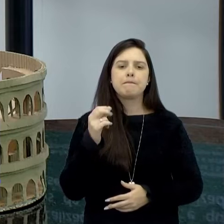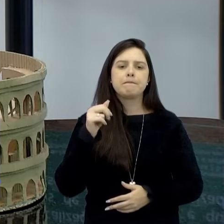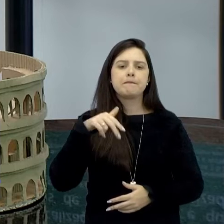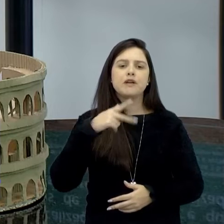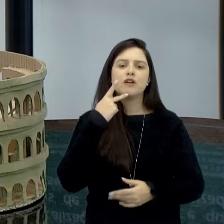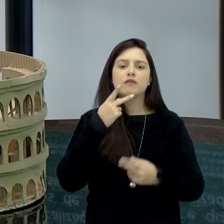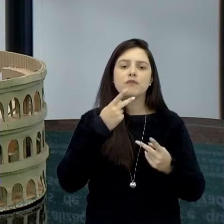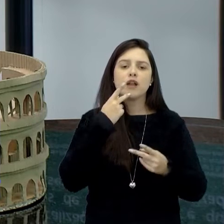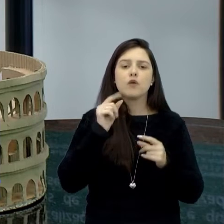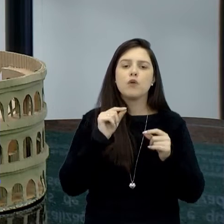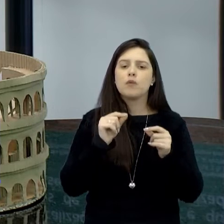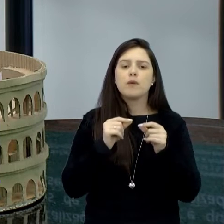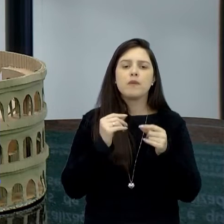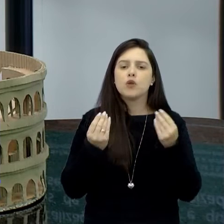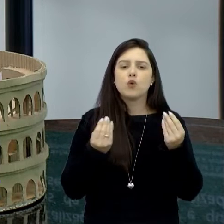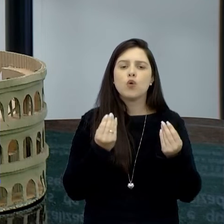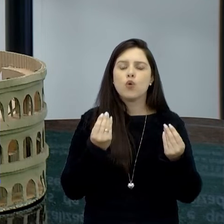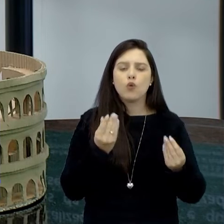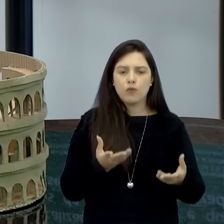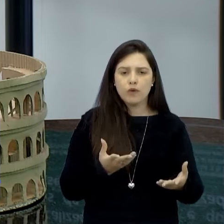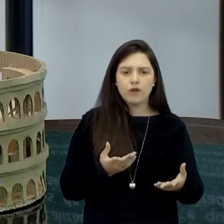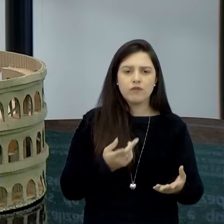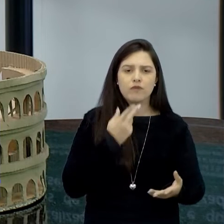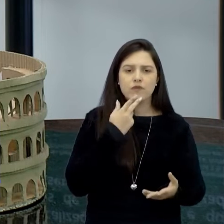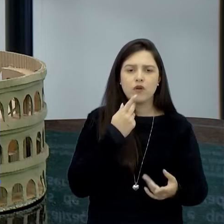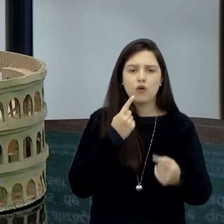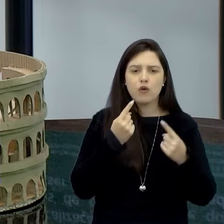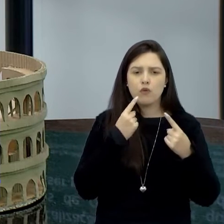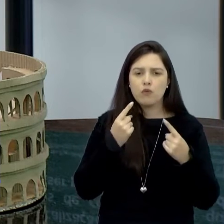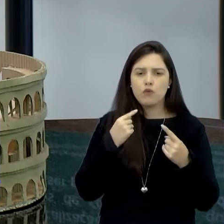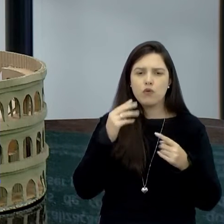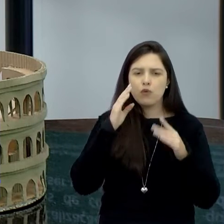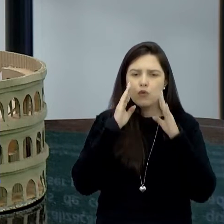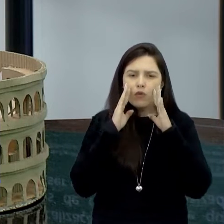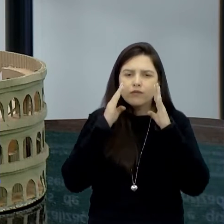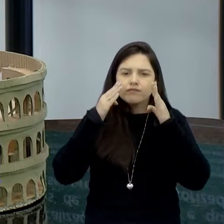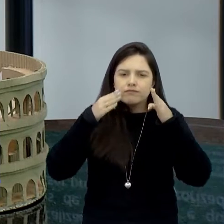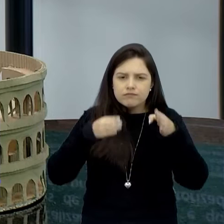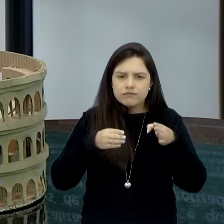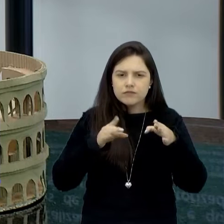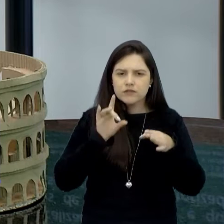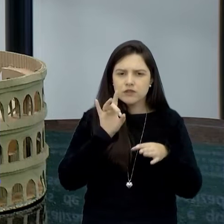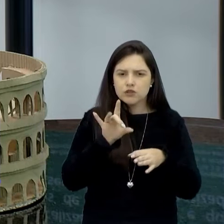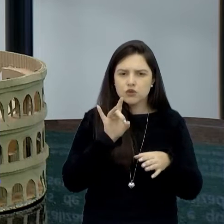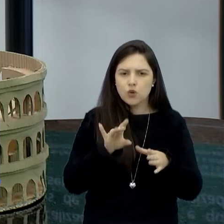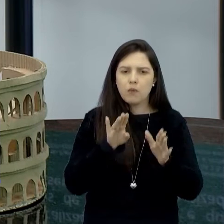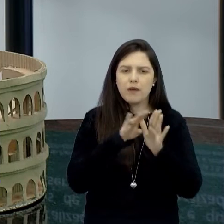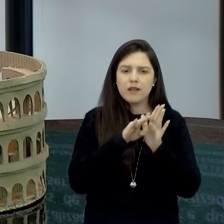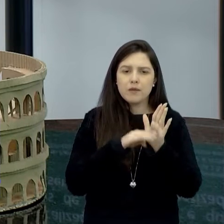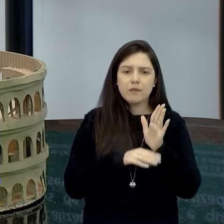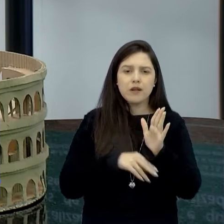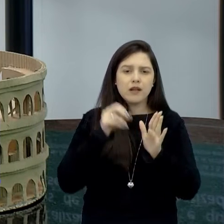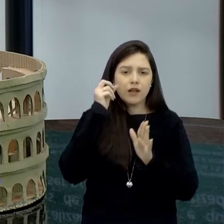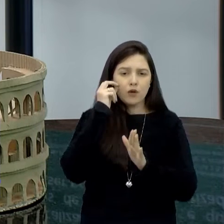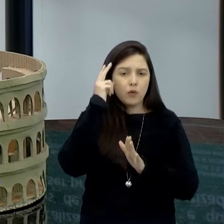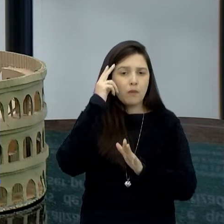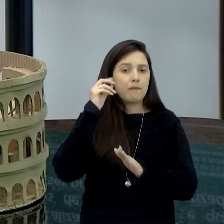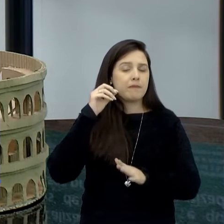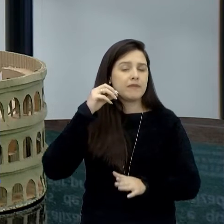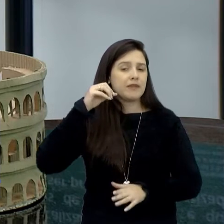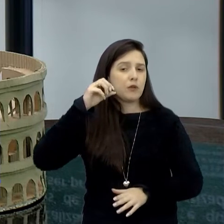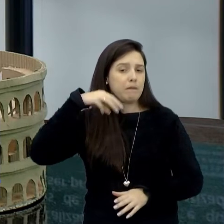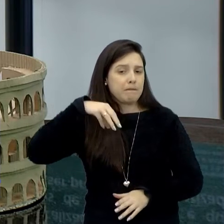sobre o tombamento, né? Então, vamos fazer assim, ó, vamos pensar só no patrimônio cultural